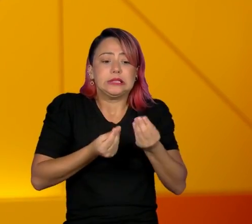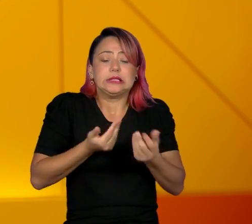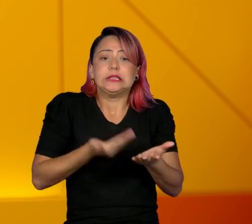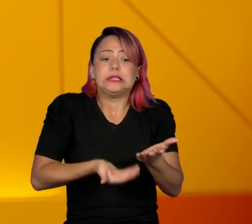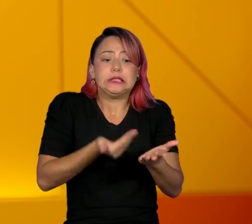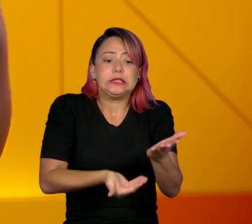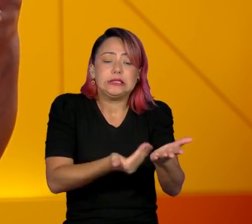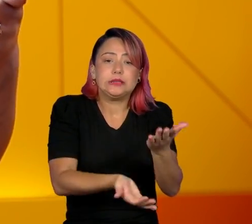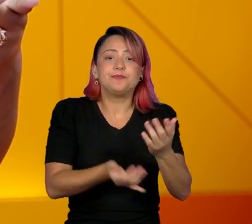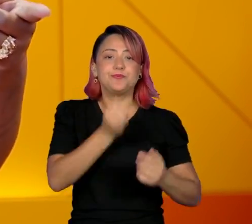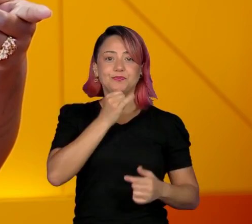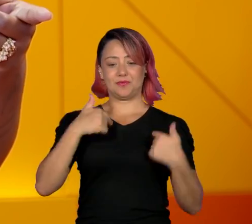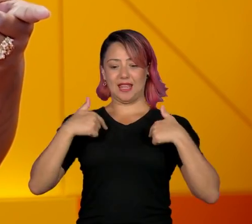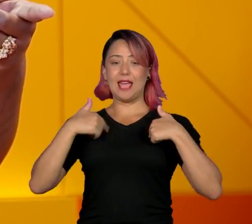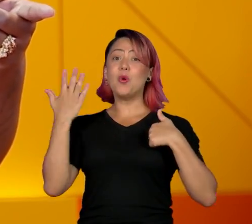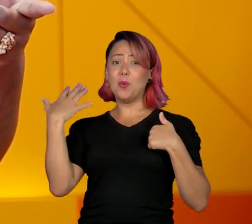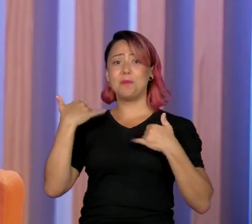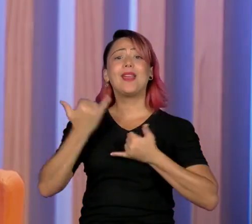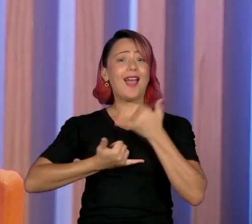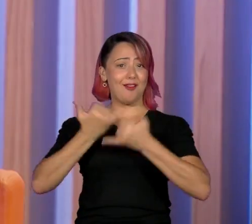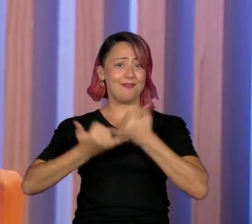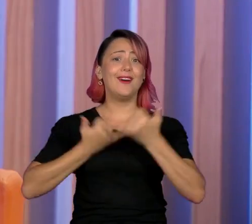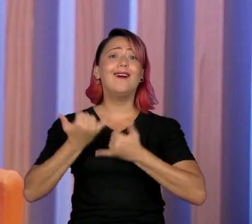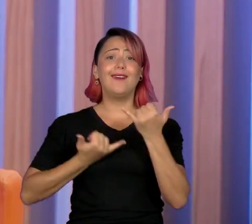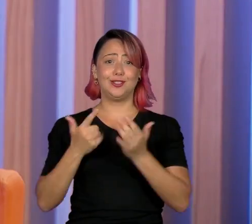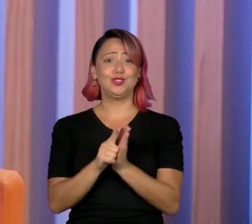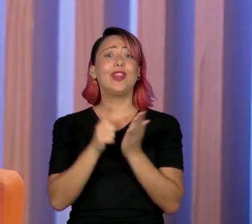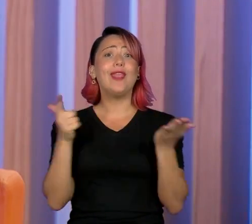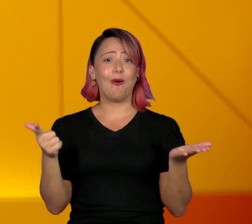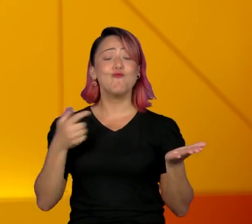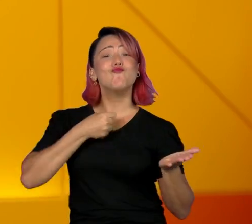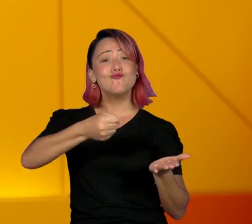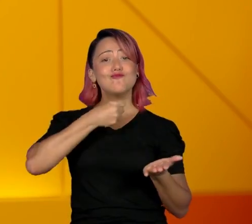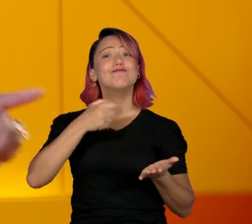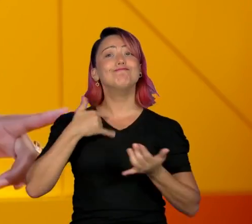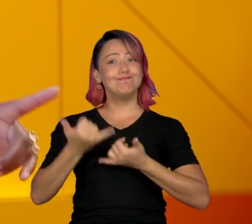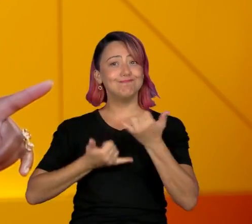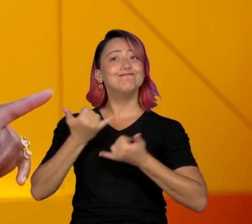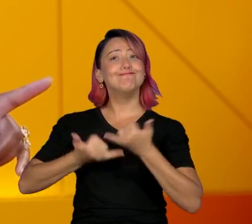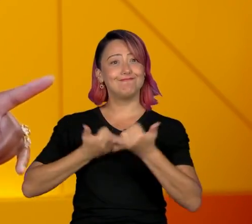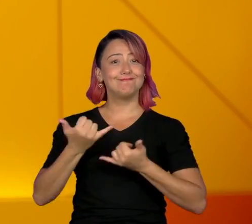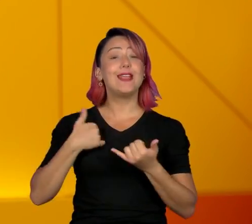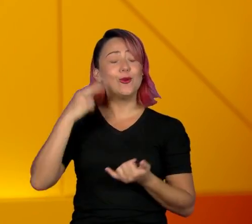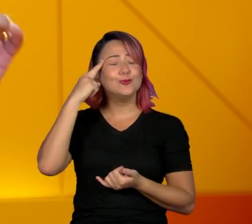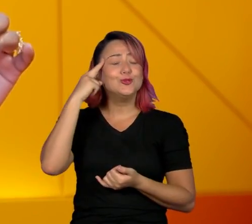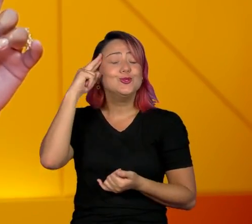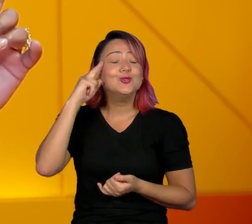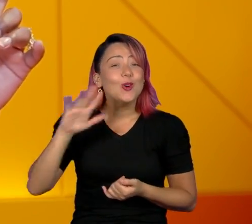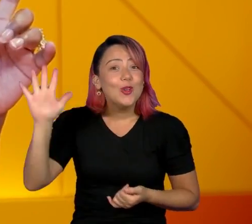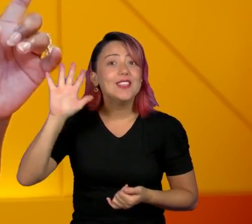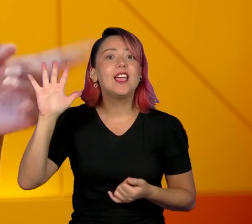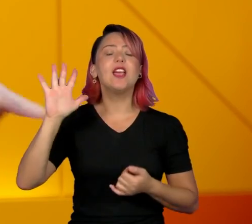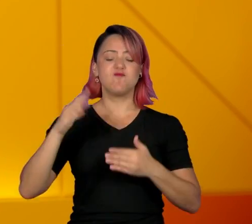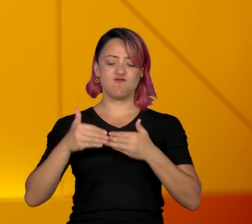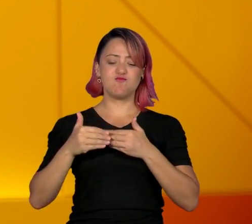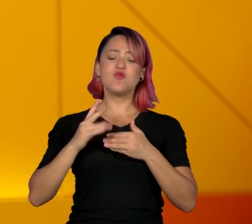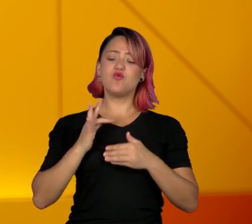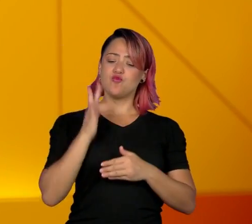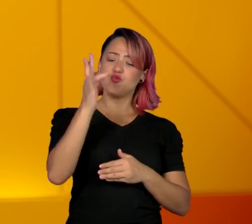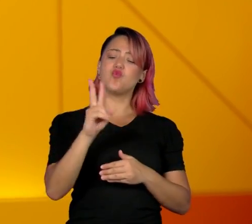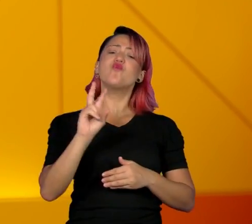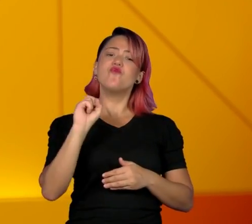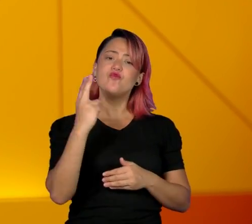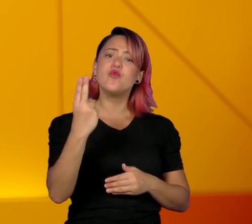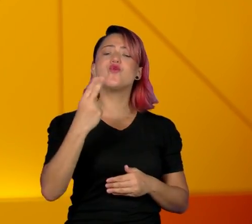bacana. Eu brincava de ser jornalista quando eu era criança. Era um brincar. E eu sonhei ser jornalista. Mas a gente ainda